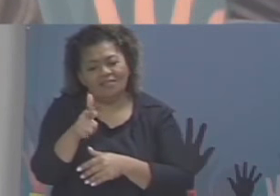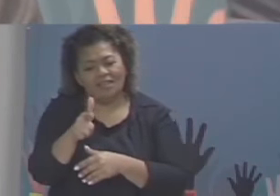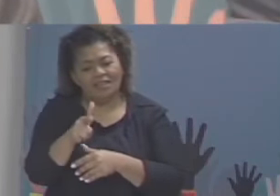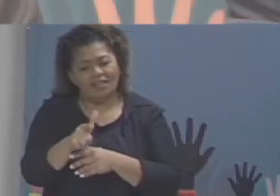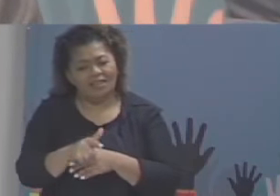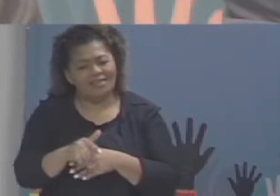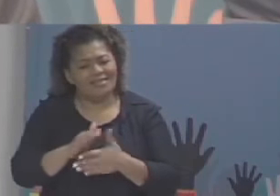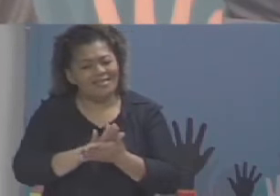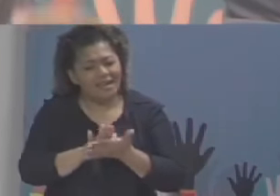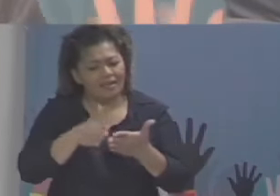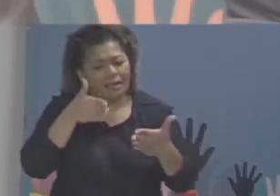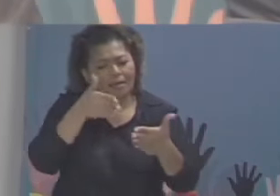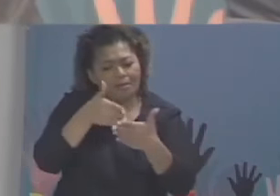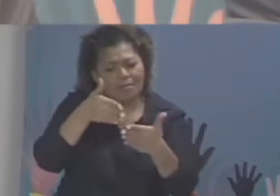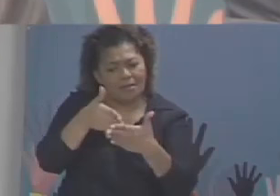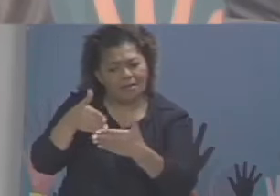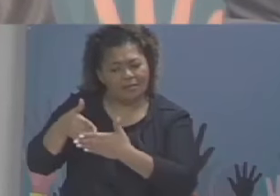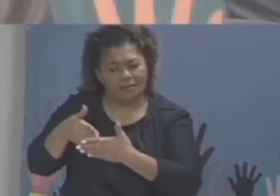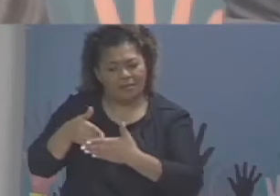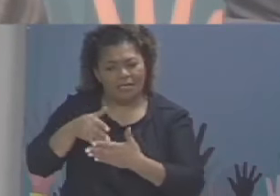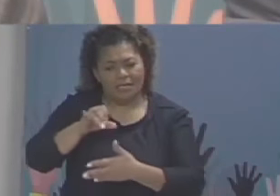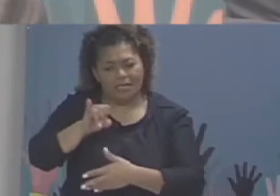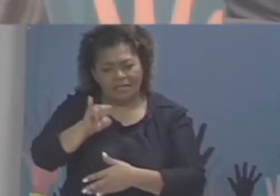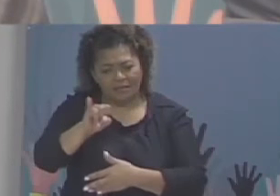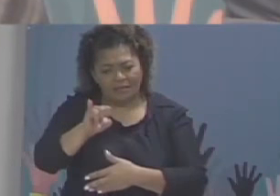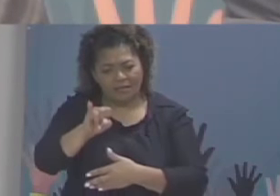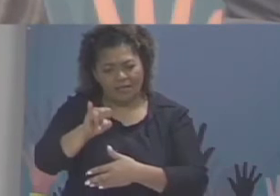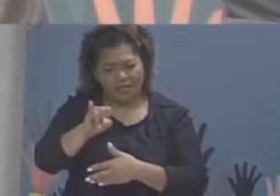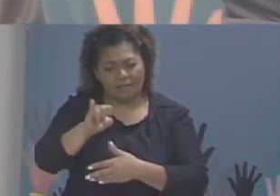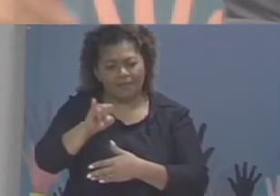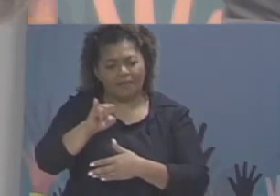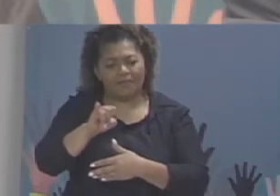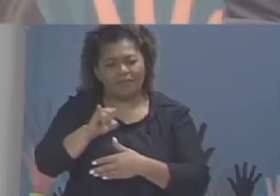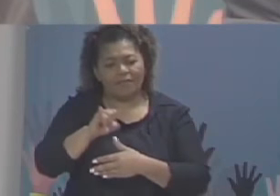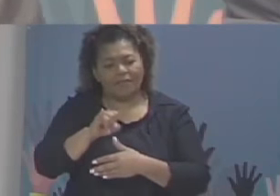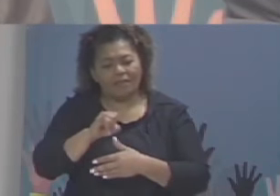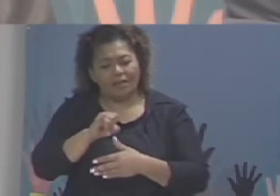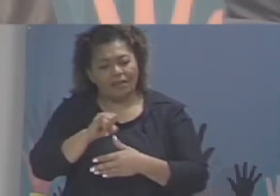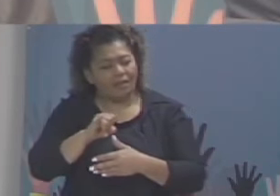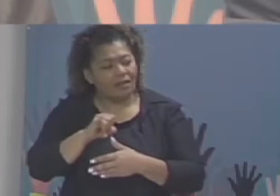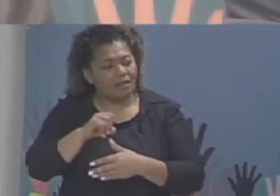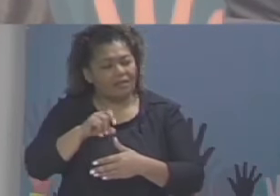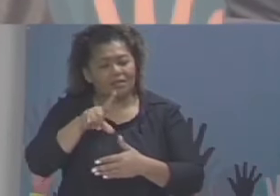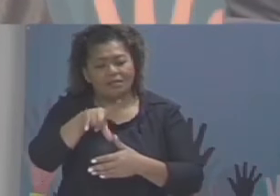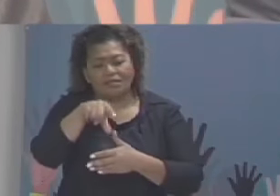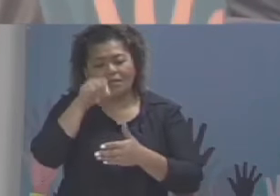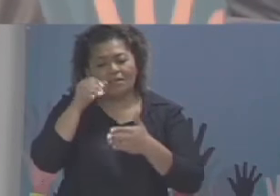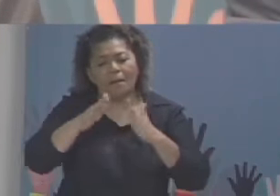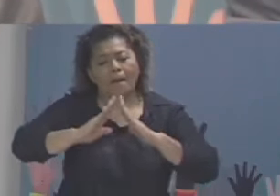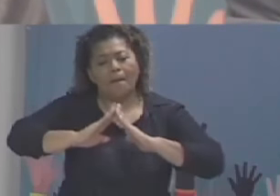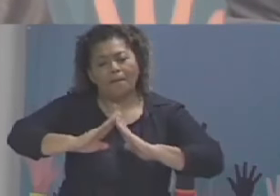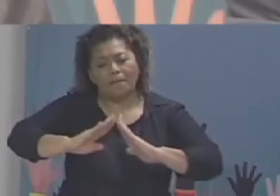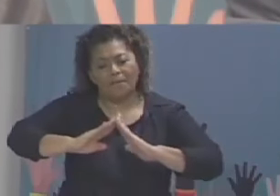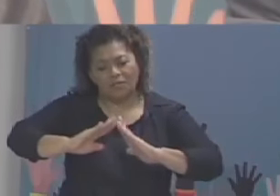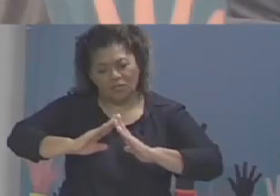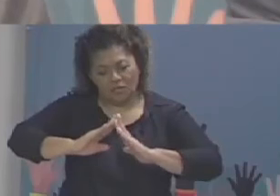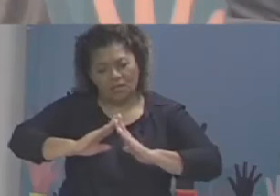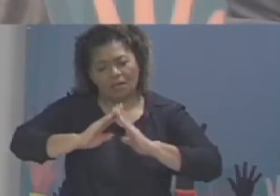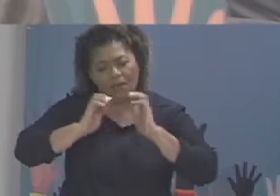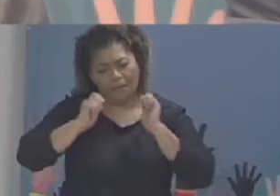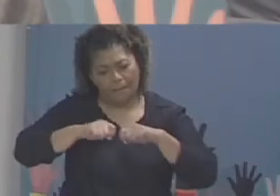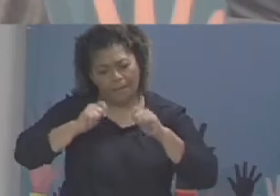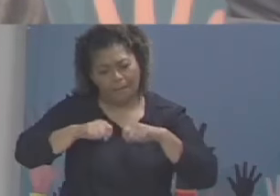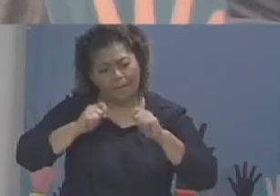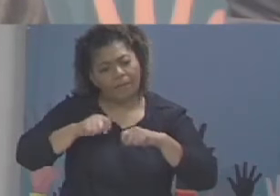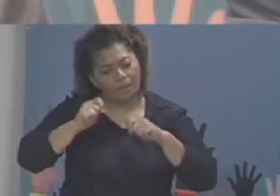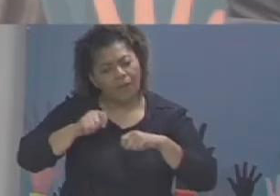impedimento. Tá? E se você solicitar oficialmente ao Conselho Federal de Psicologia, eu estou assumindo um compromisso público para você, que em nome da